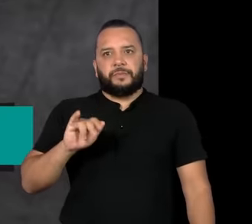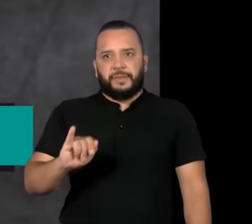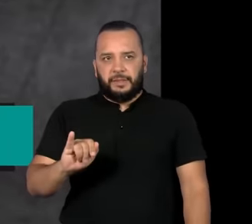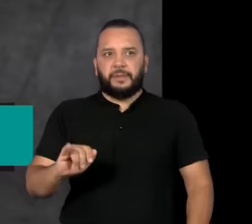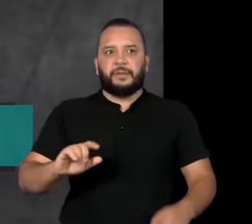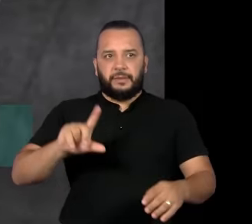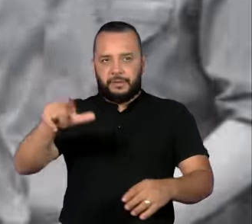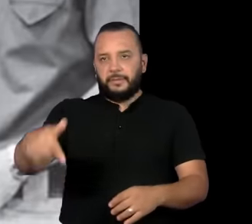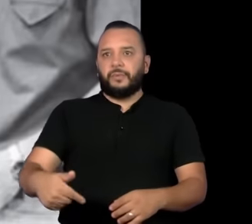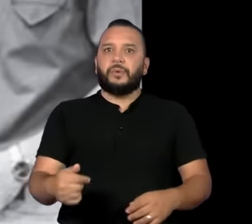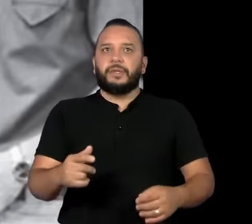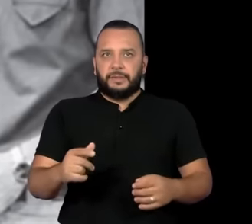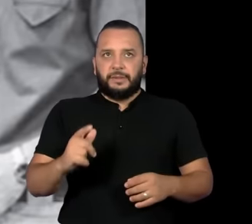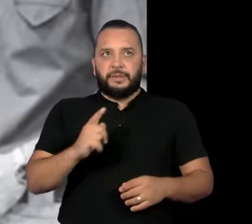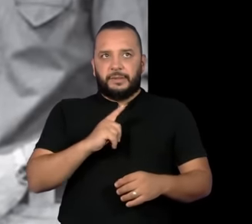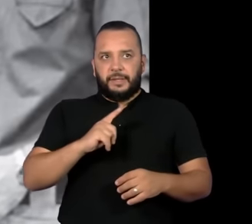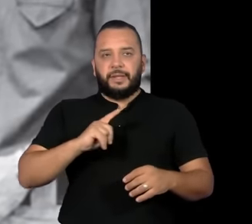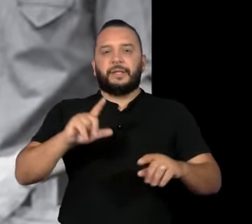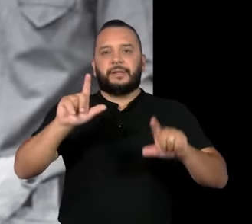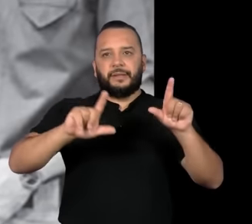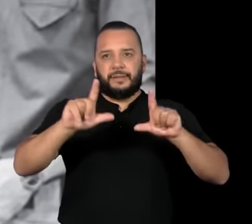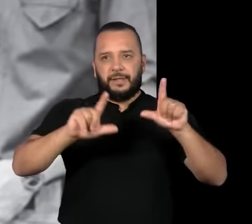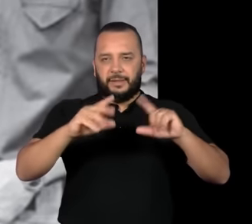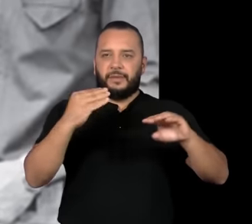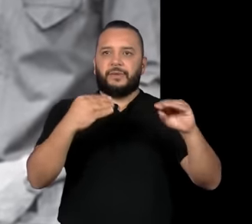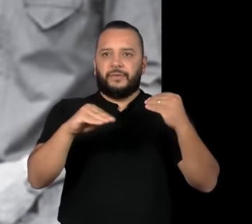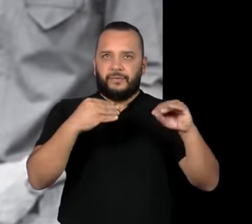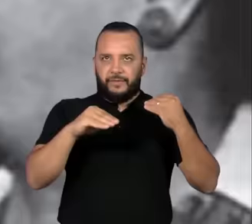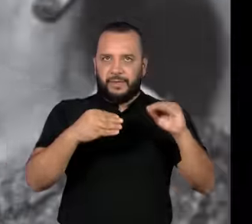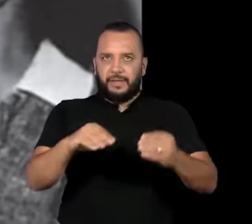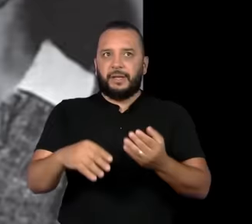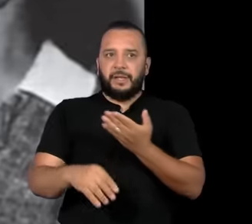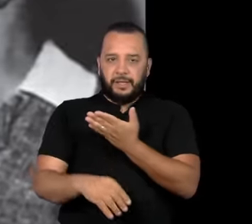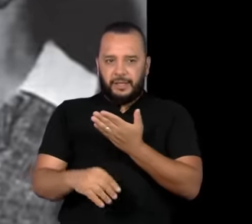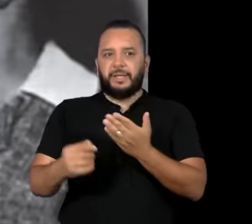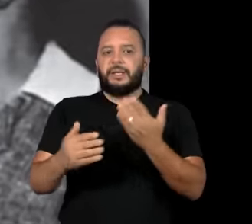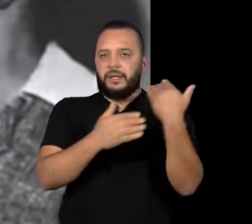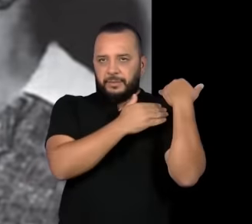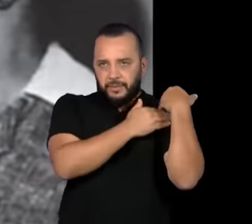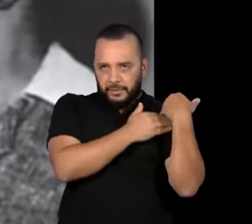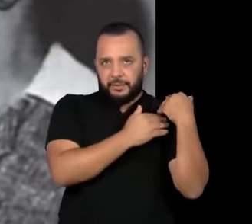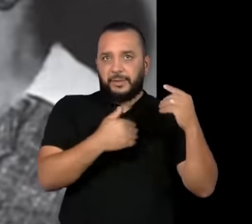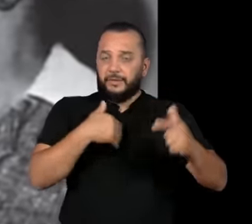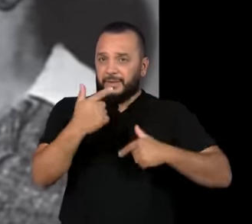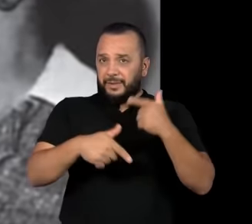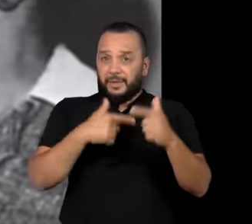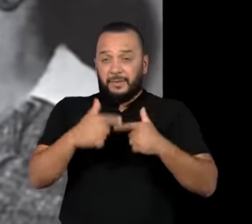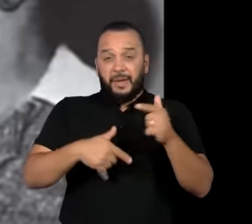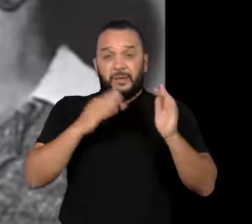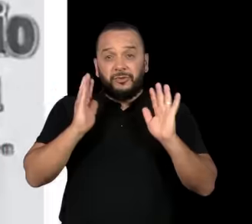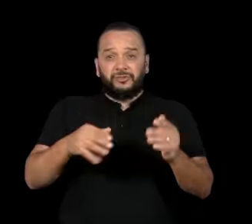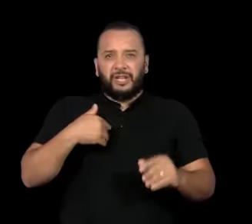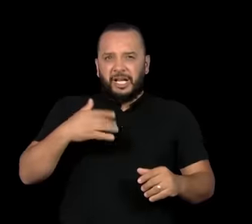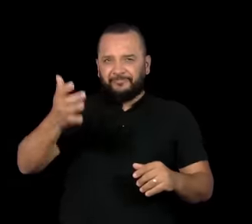Pouco depois, com o advento das telenovelas, Vietri foi responsável por trabalhos que marcaram época, como